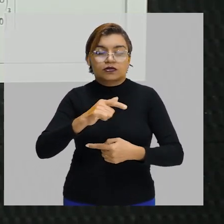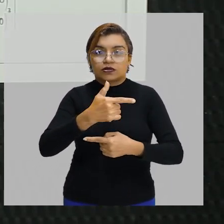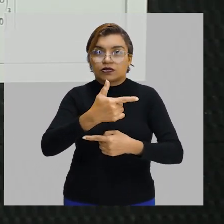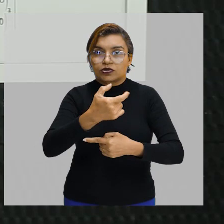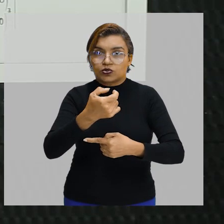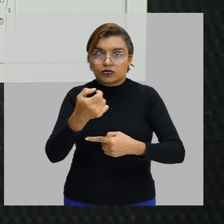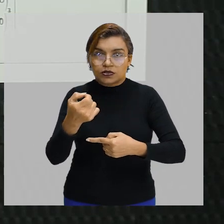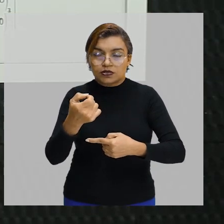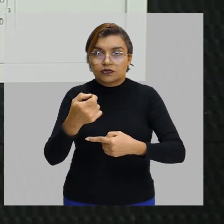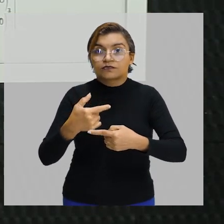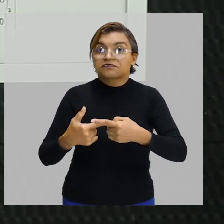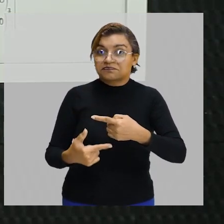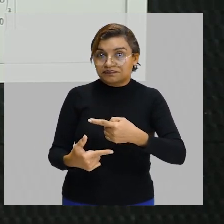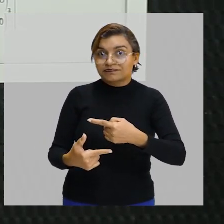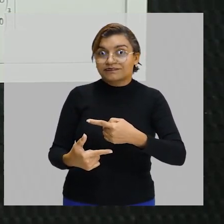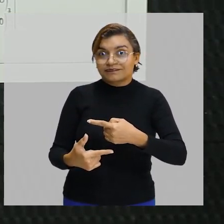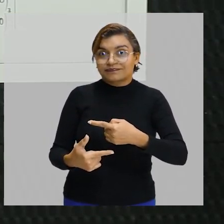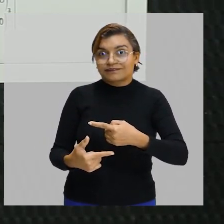dividido por 2.